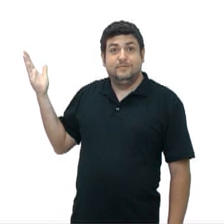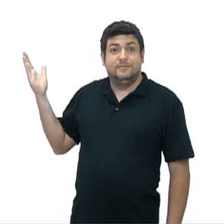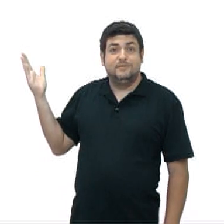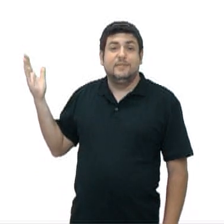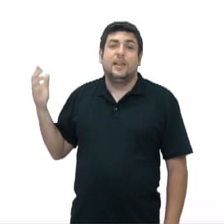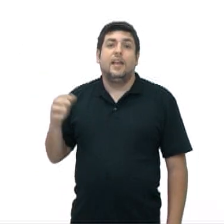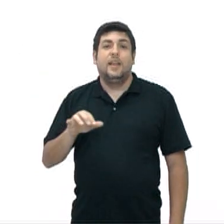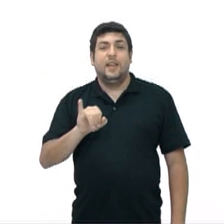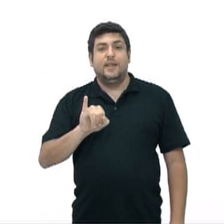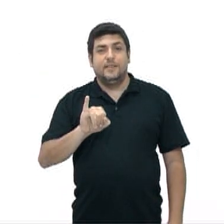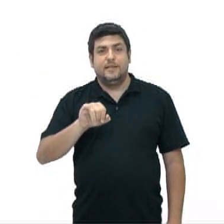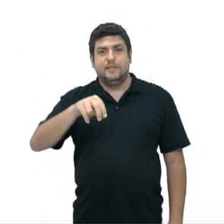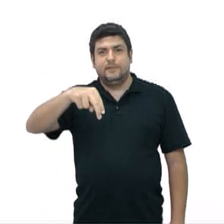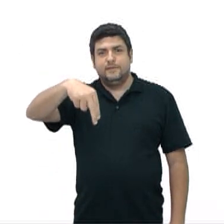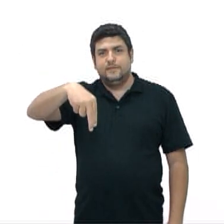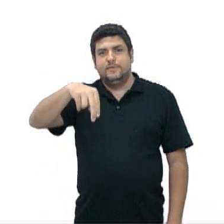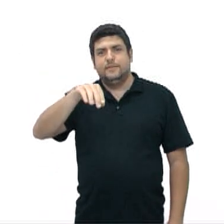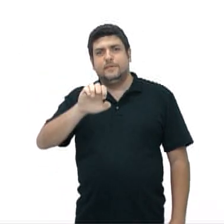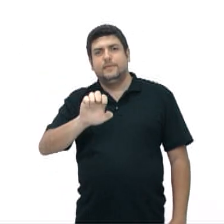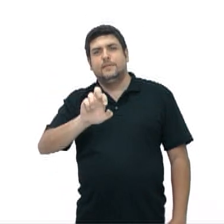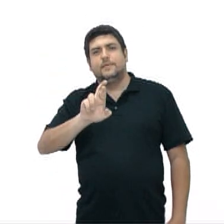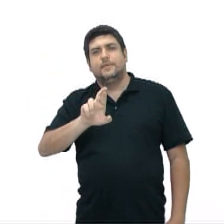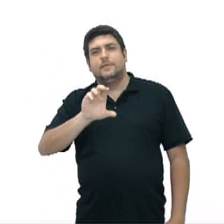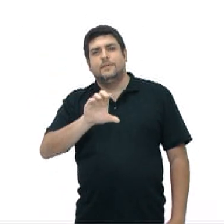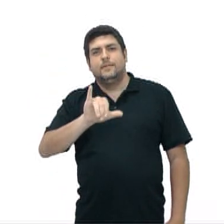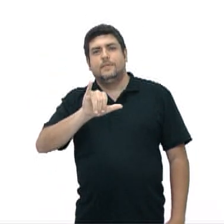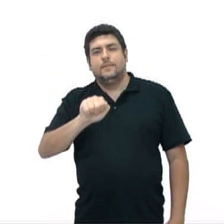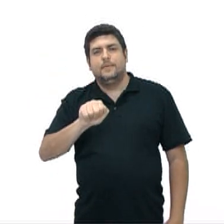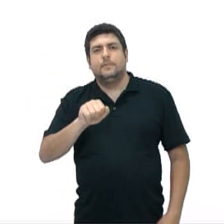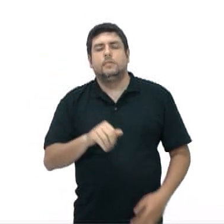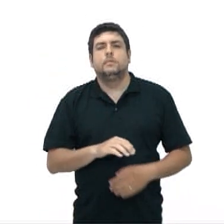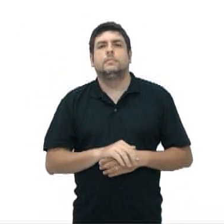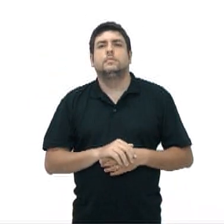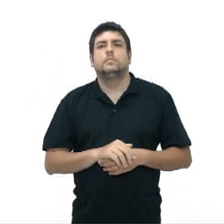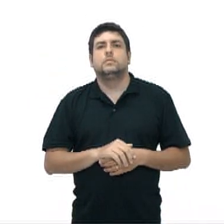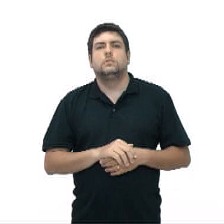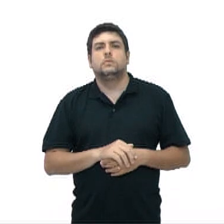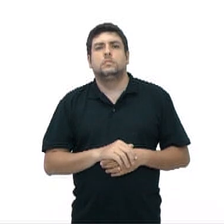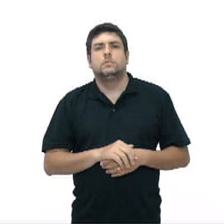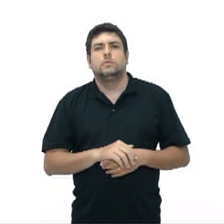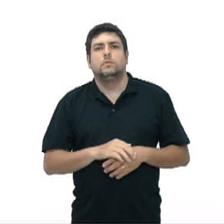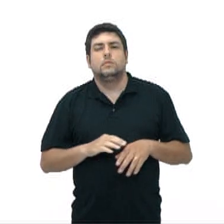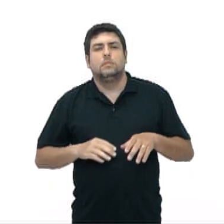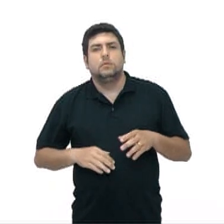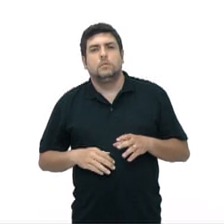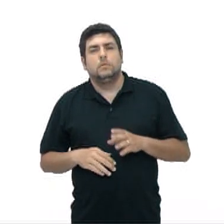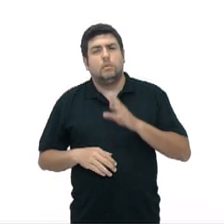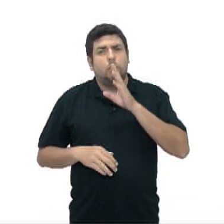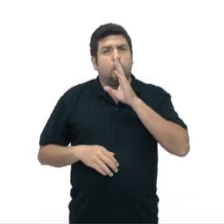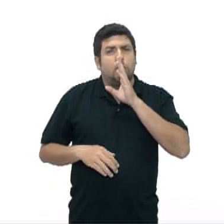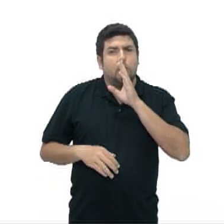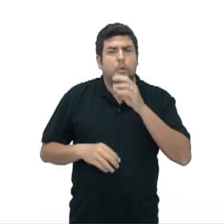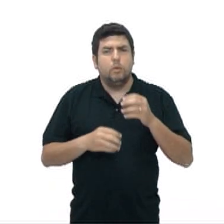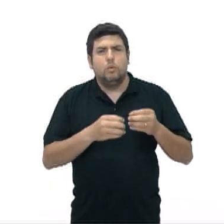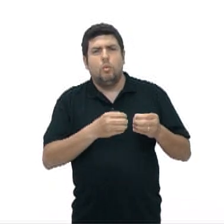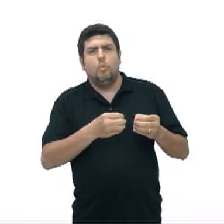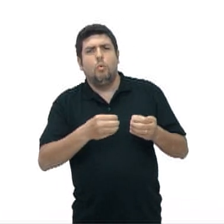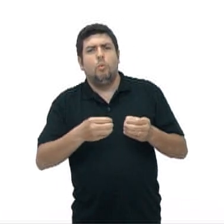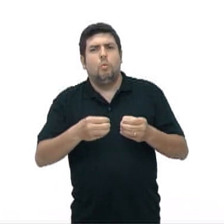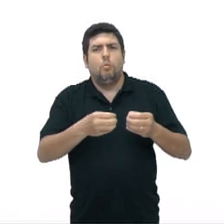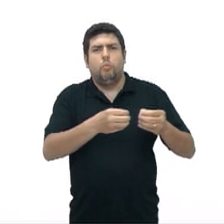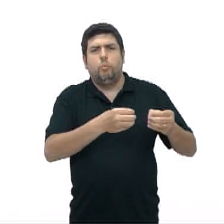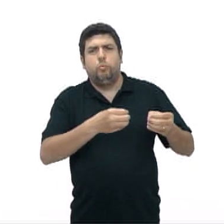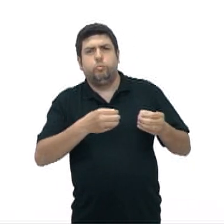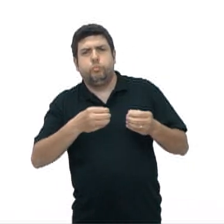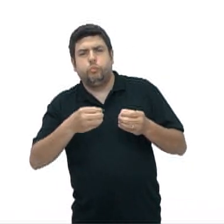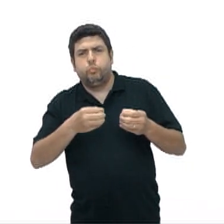gente pode concluir sobre ele? Todo corpo em movimento retilíneo uniforme ou em repouso permanecer nesse estado, a menos que uma força atue sobre